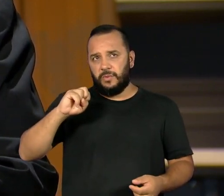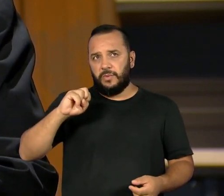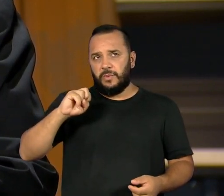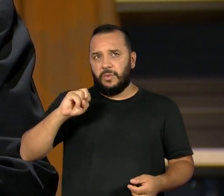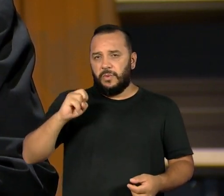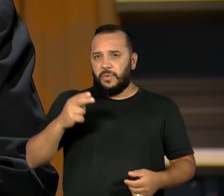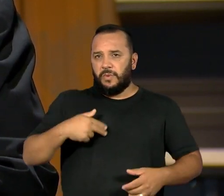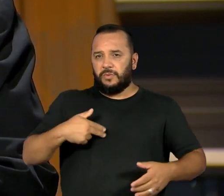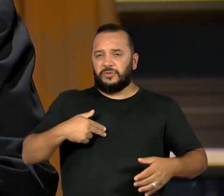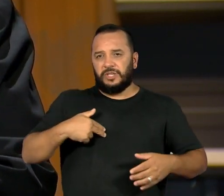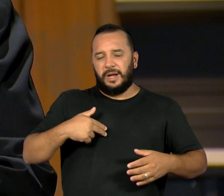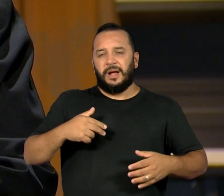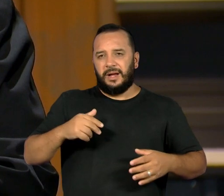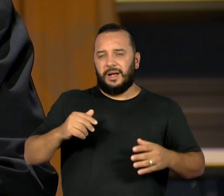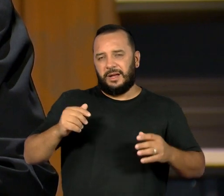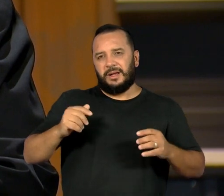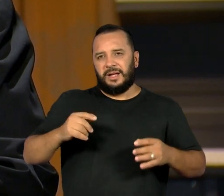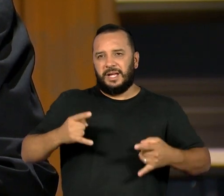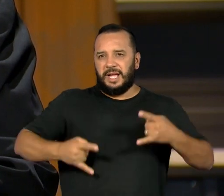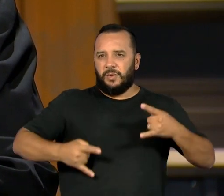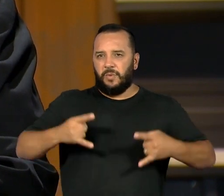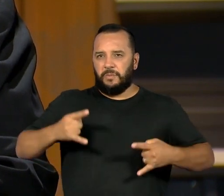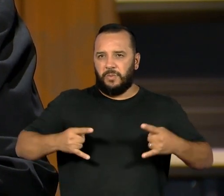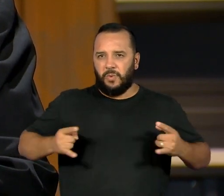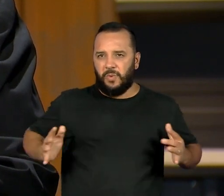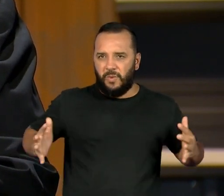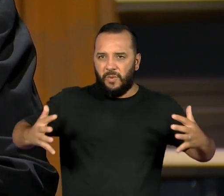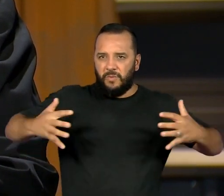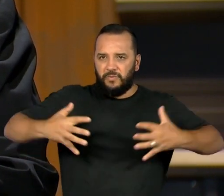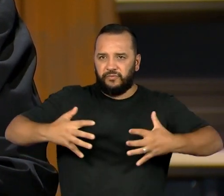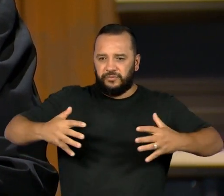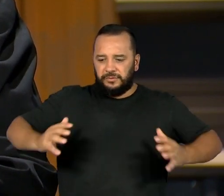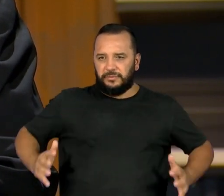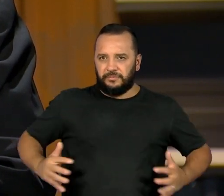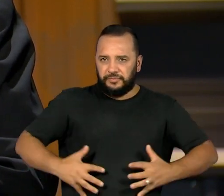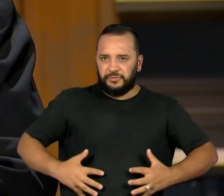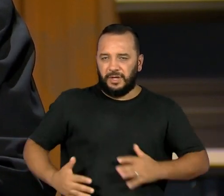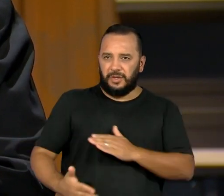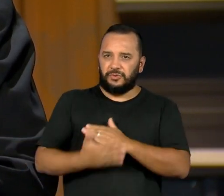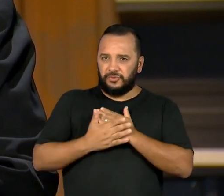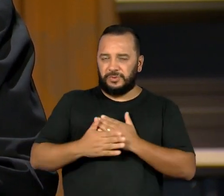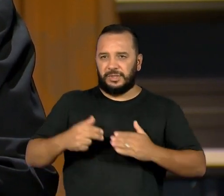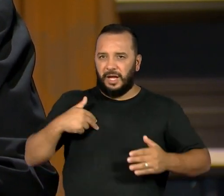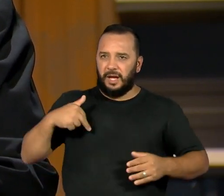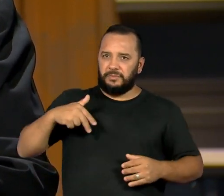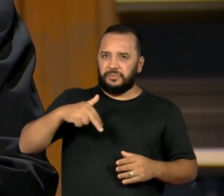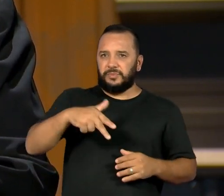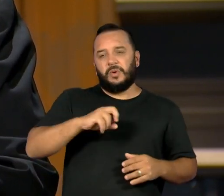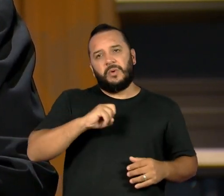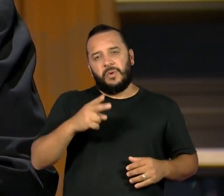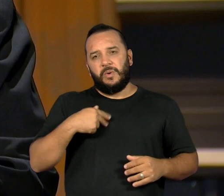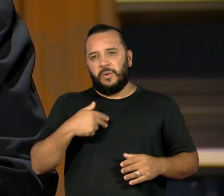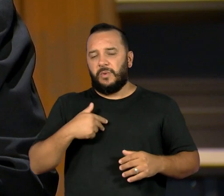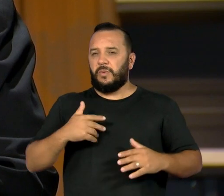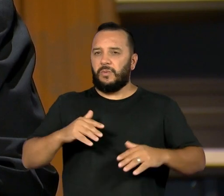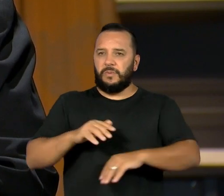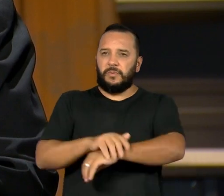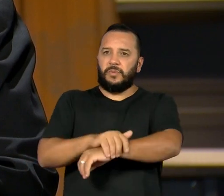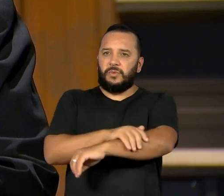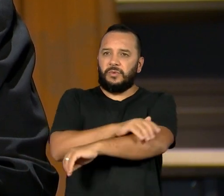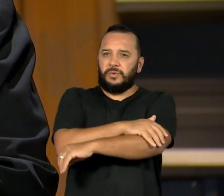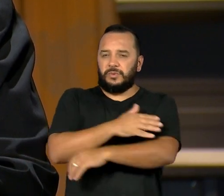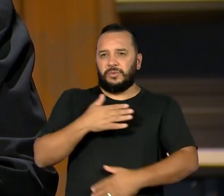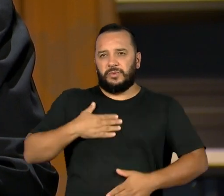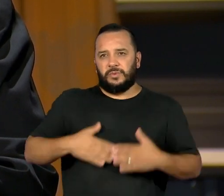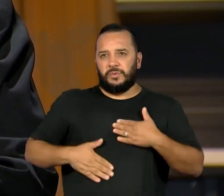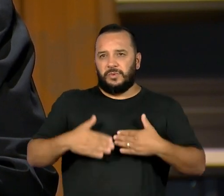estrutura como um exoesqueleto, que faria a função da mobilidade, ou para a própria musculatura do corpo. Sim. Mas